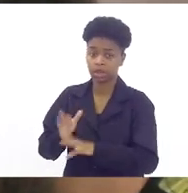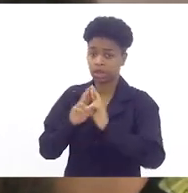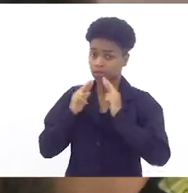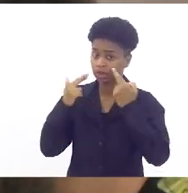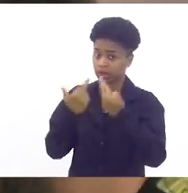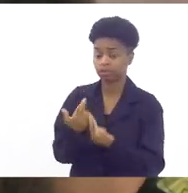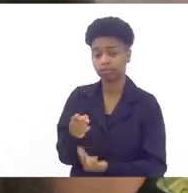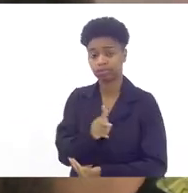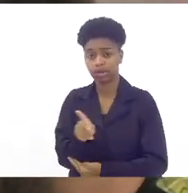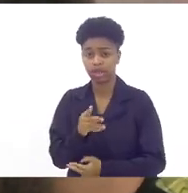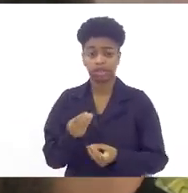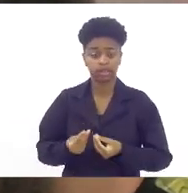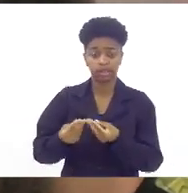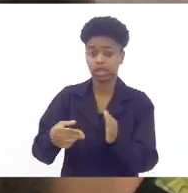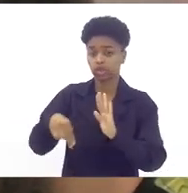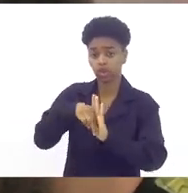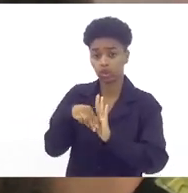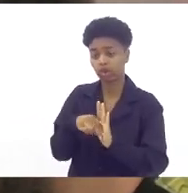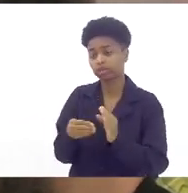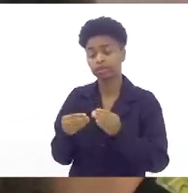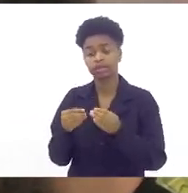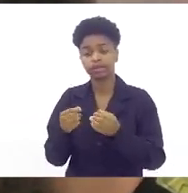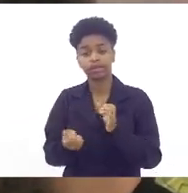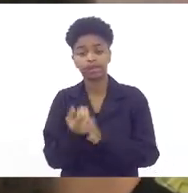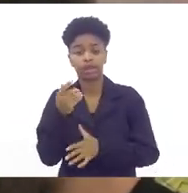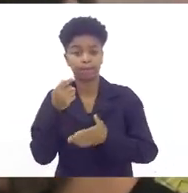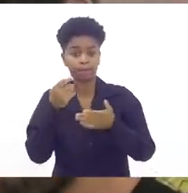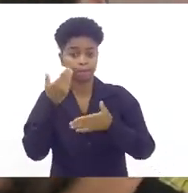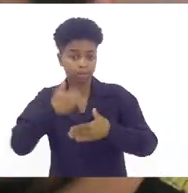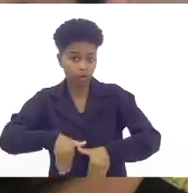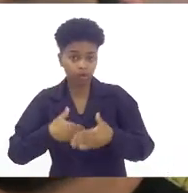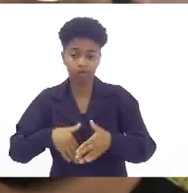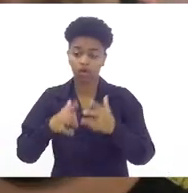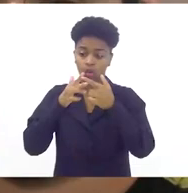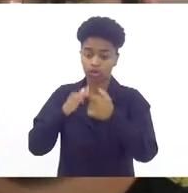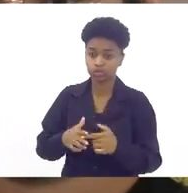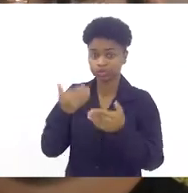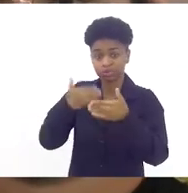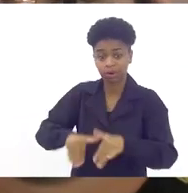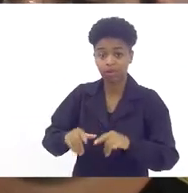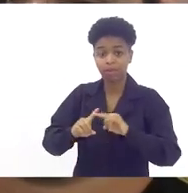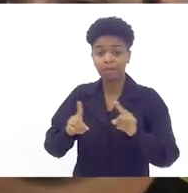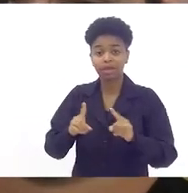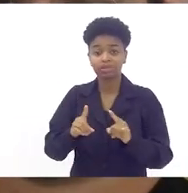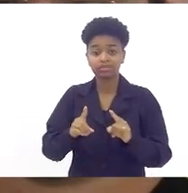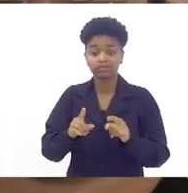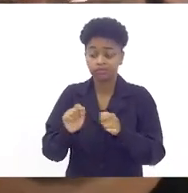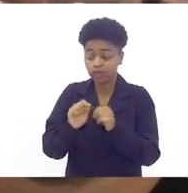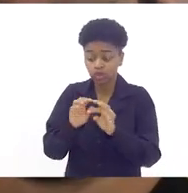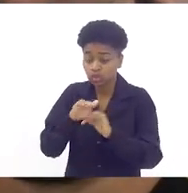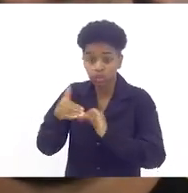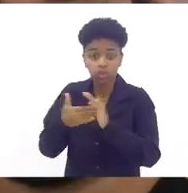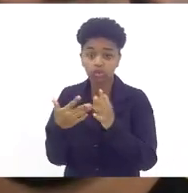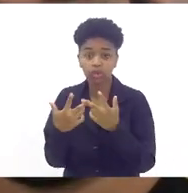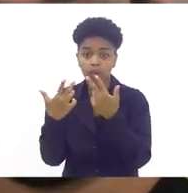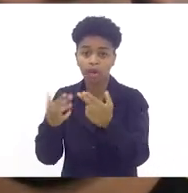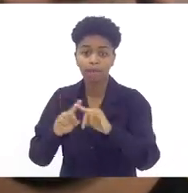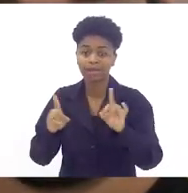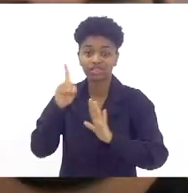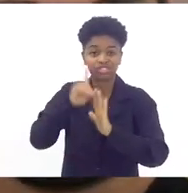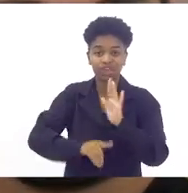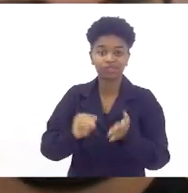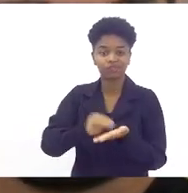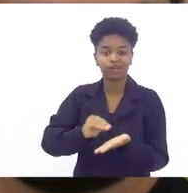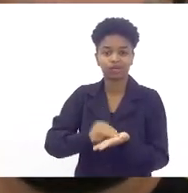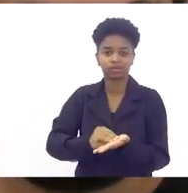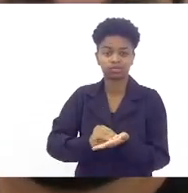eles dão nota eles fazem prova eles corrigem prova eles fazem só não tem direito o plano de carreira deles